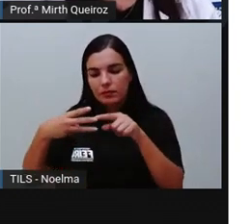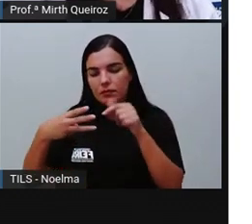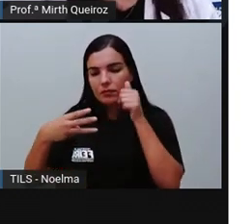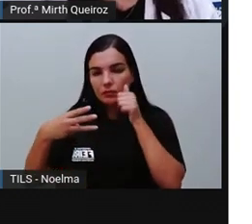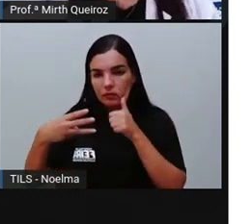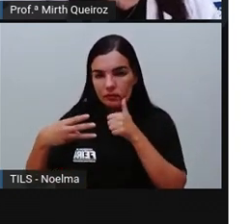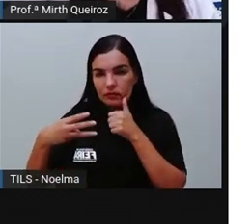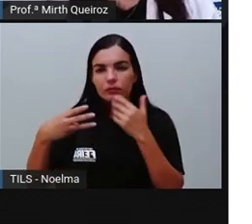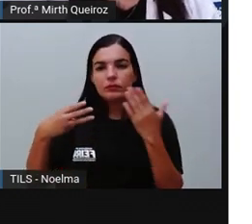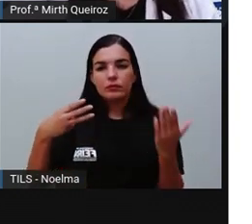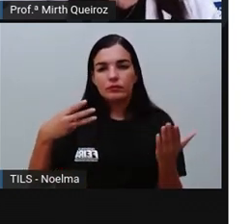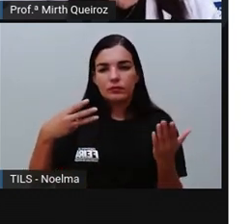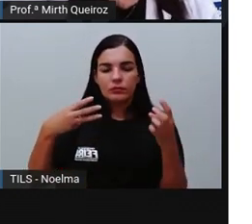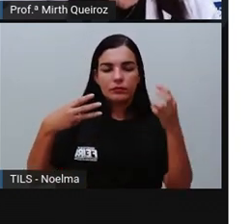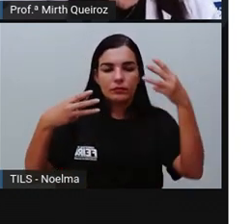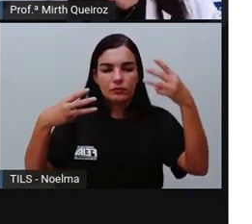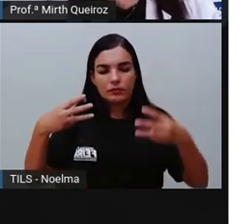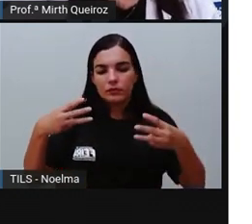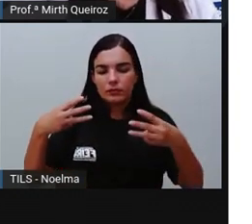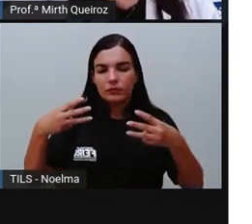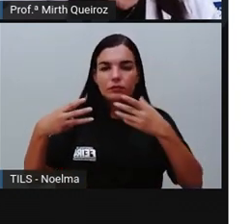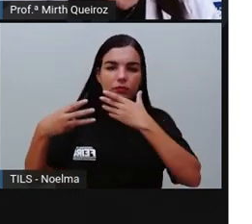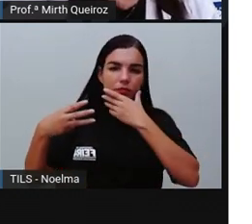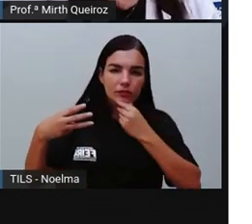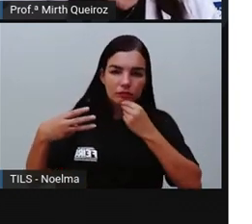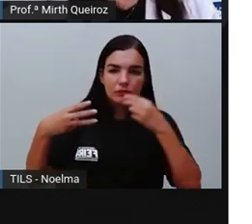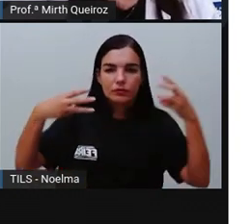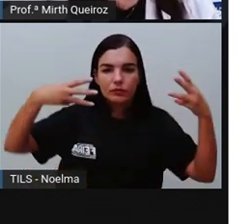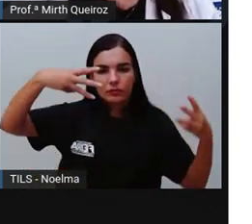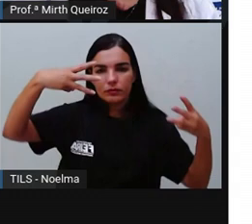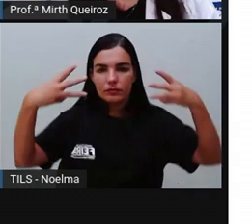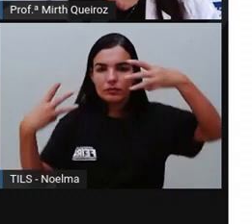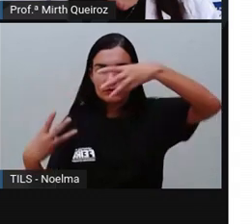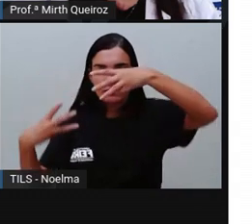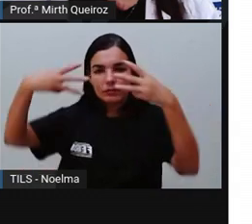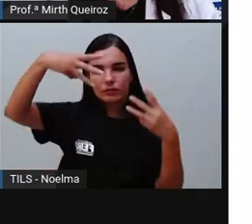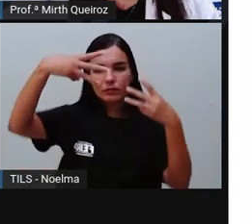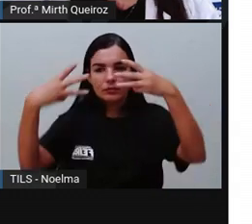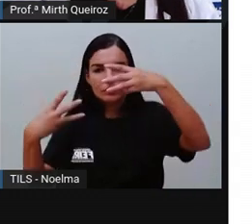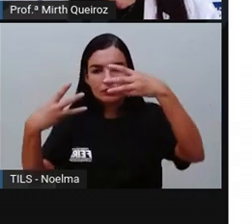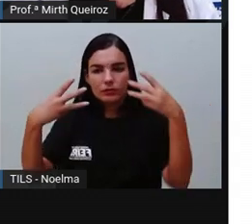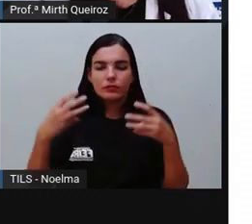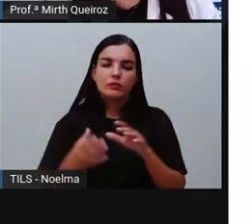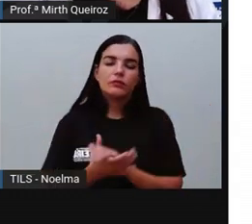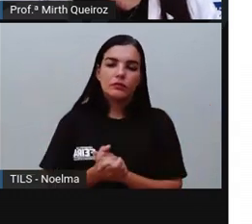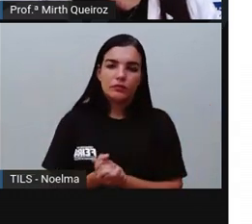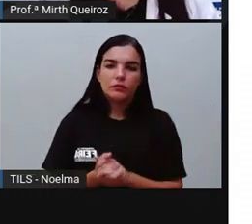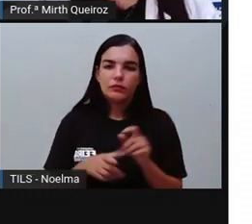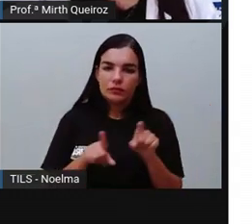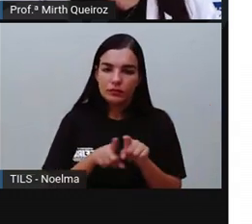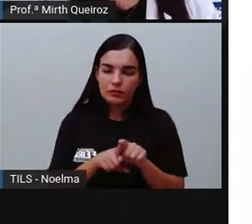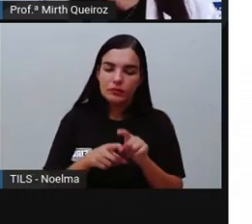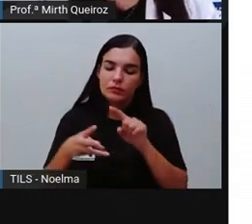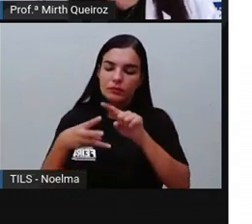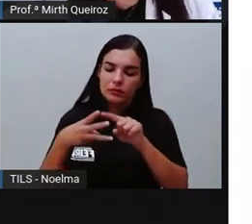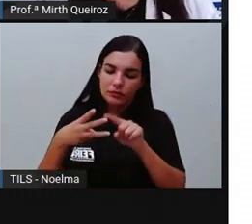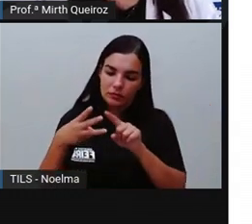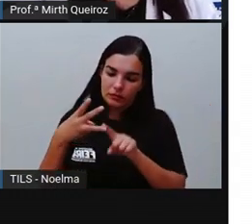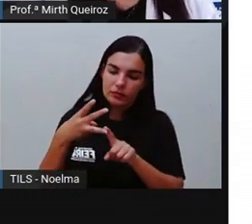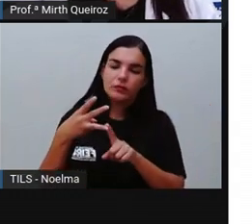com Rodolfo. E assim vai acontecer também com Joyce e Carolina para a gente saber a quantidade de